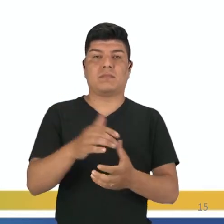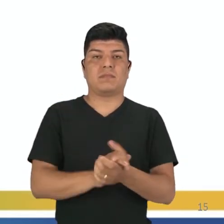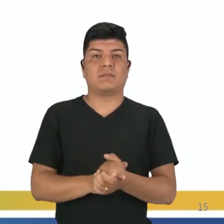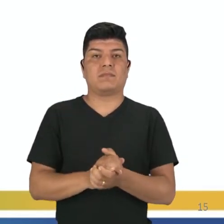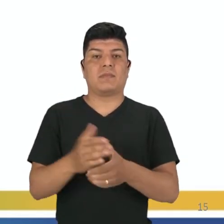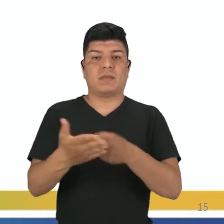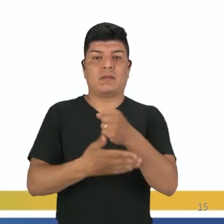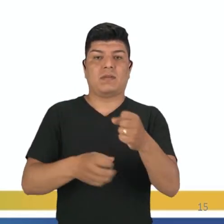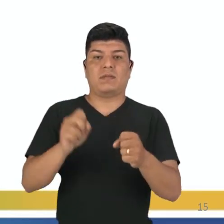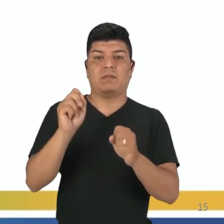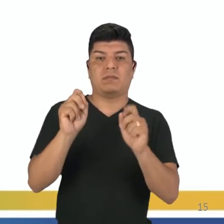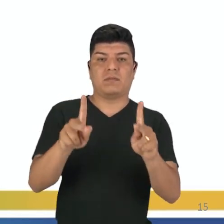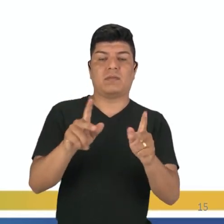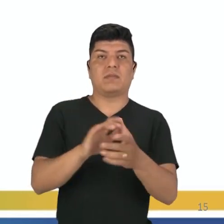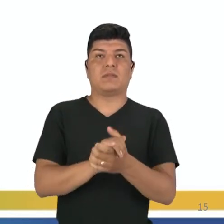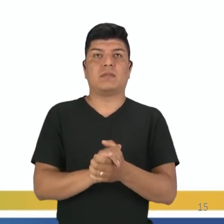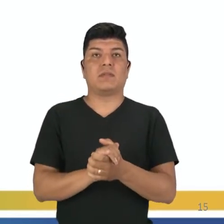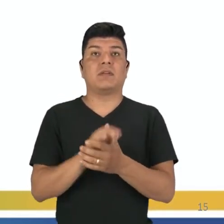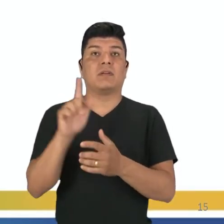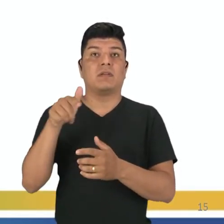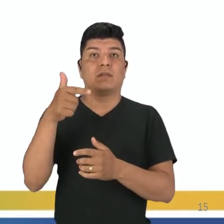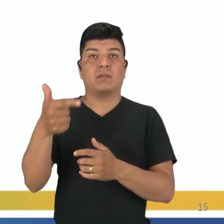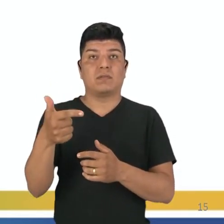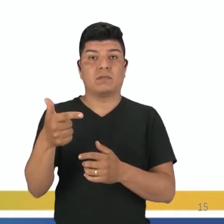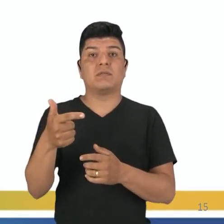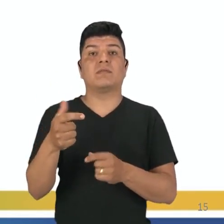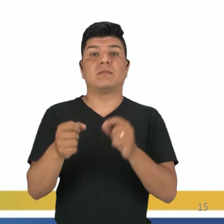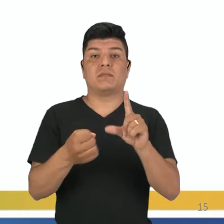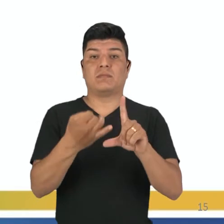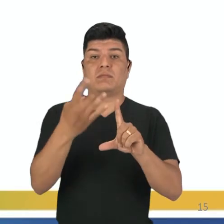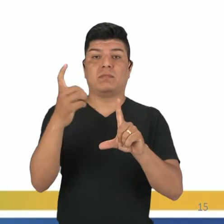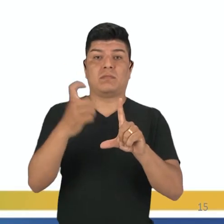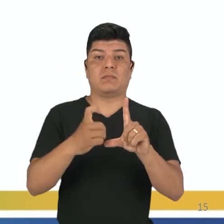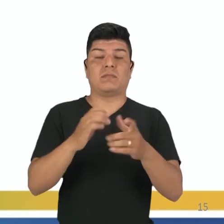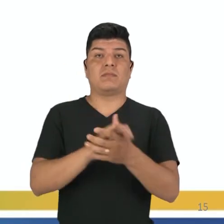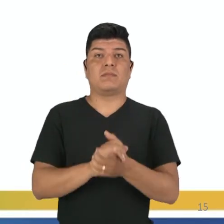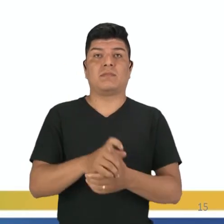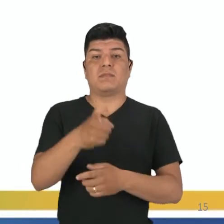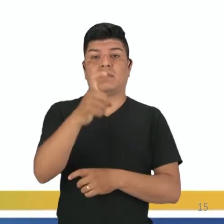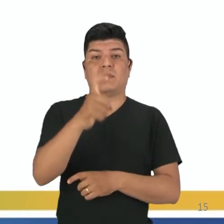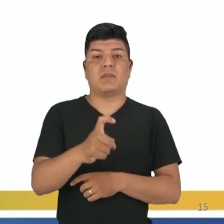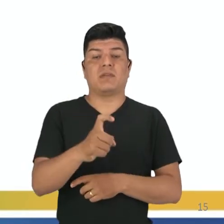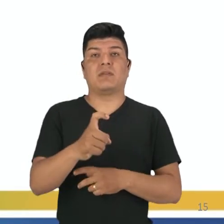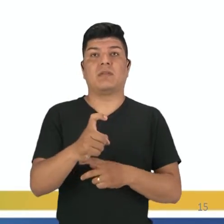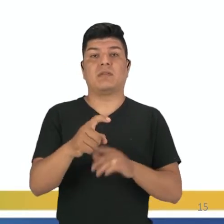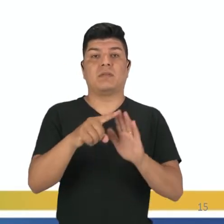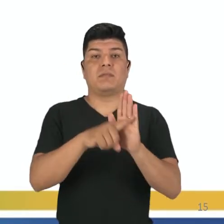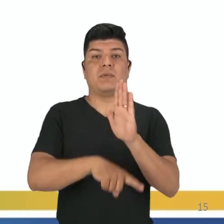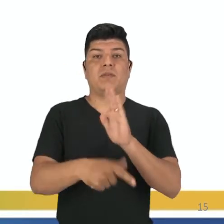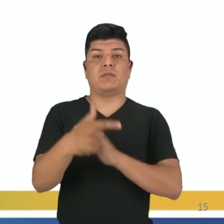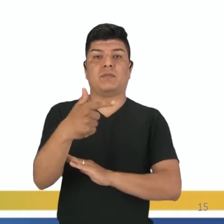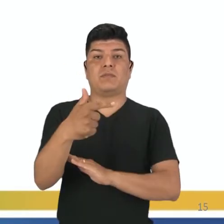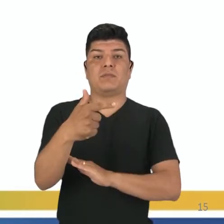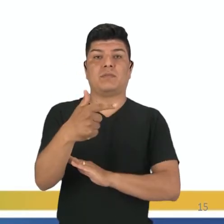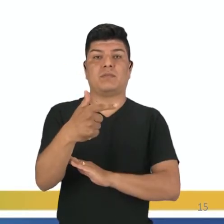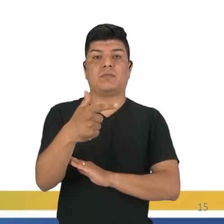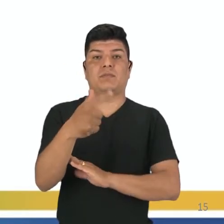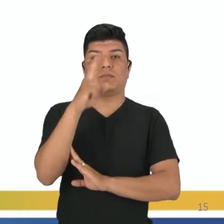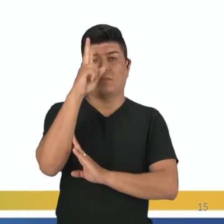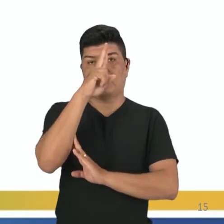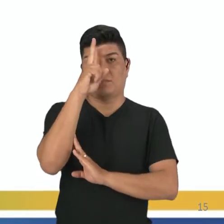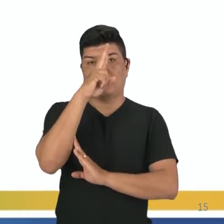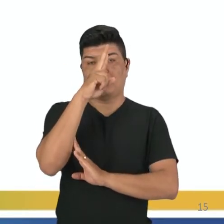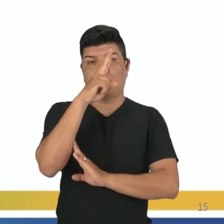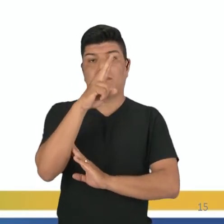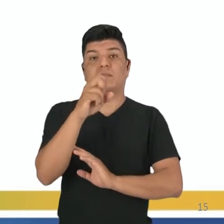está ok, né? Vamos aí, a condição está no logaritmando. X menos 2. Então, lembrando